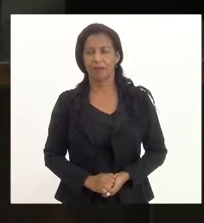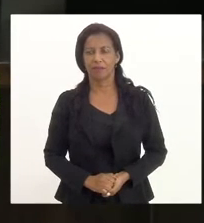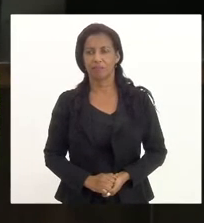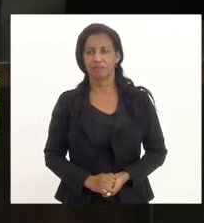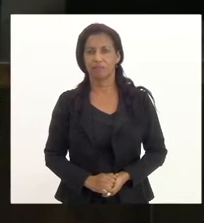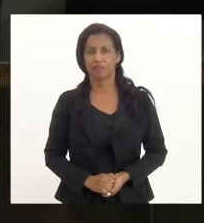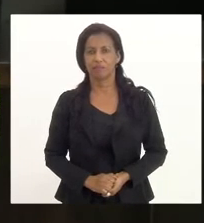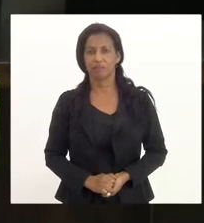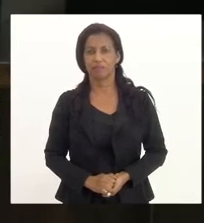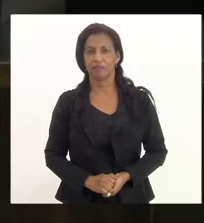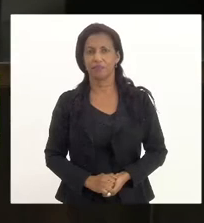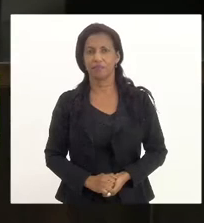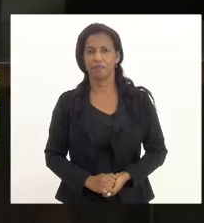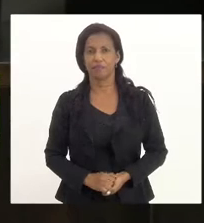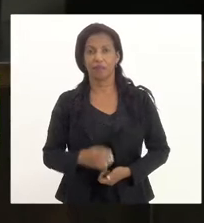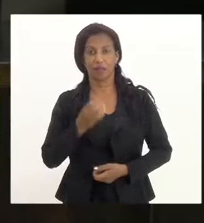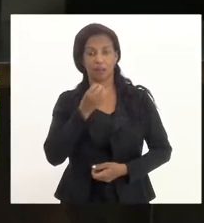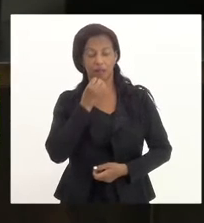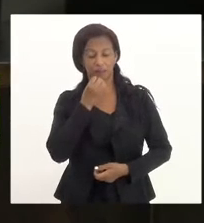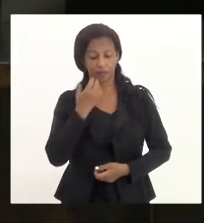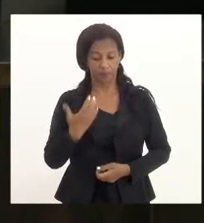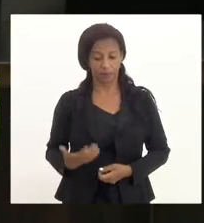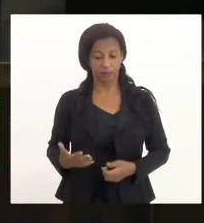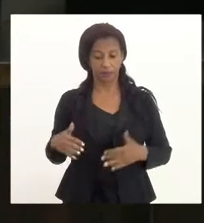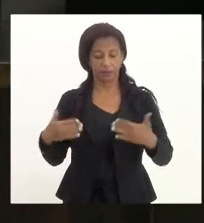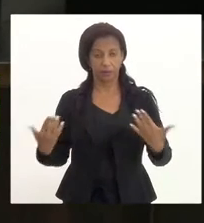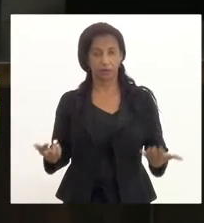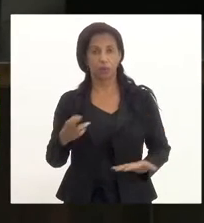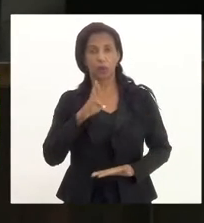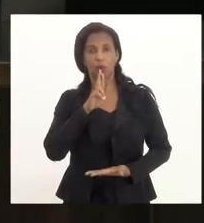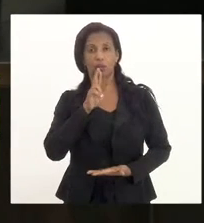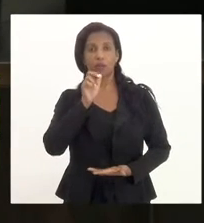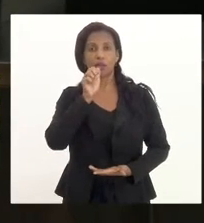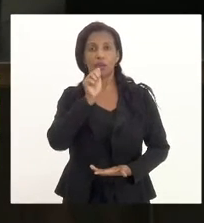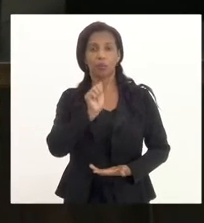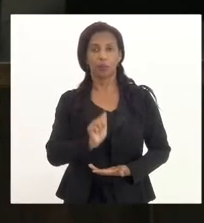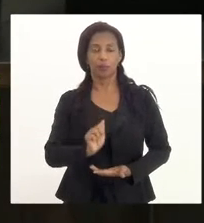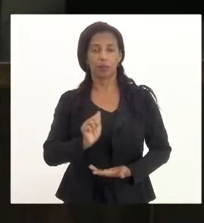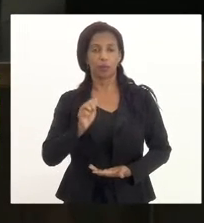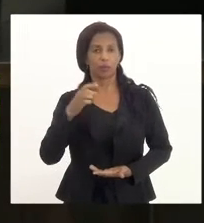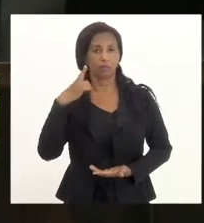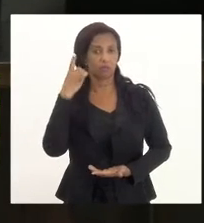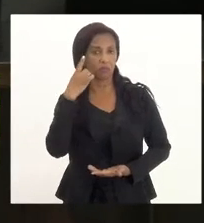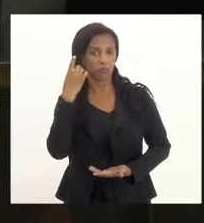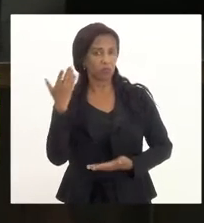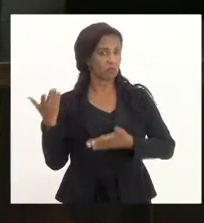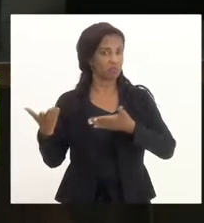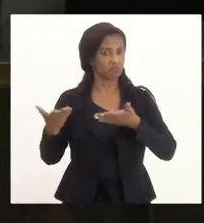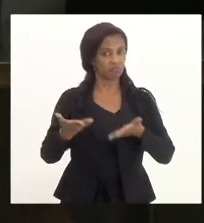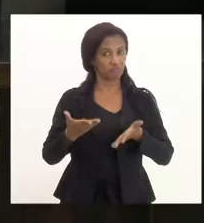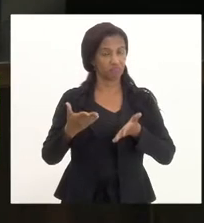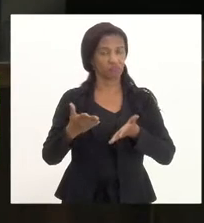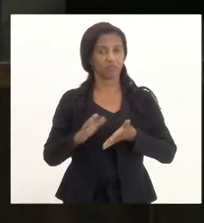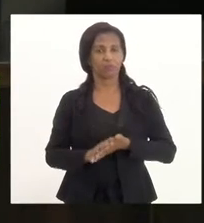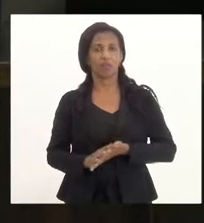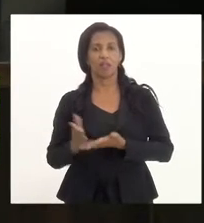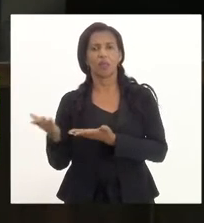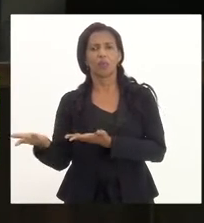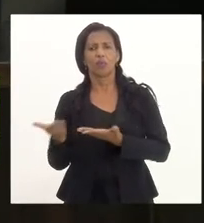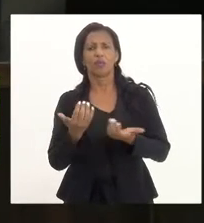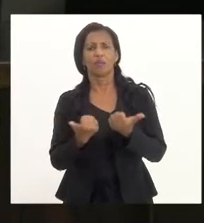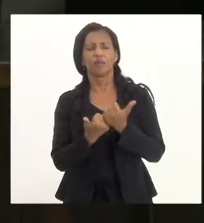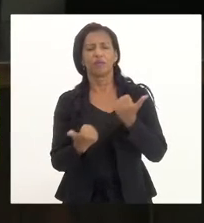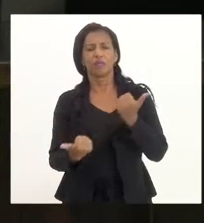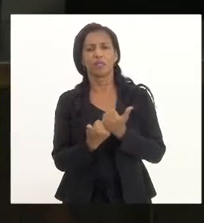e enquanto o deputado Rodrigo Amorim não chega eu queria convidar o